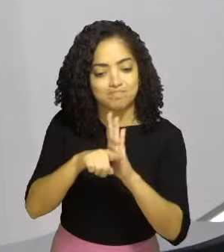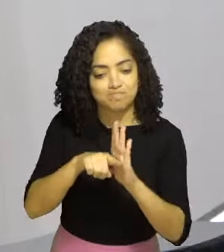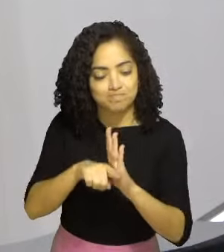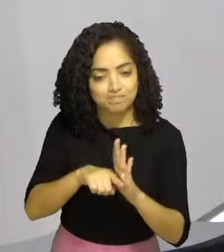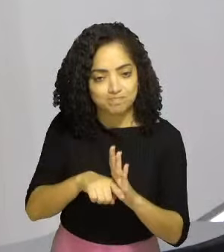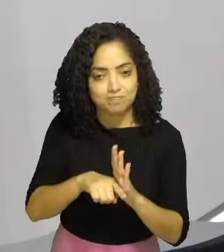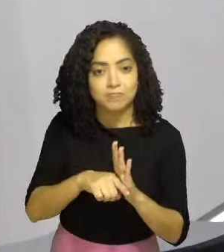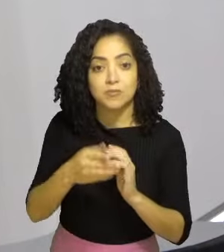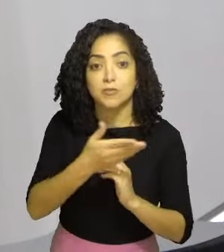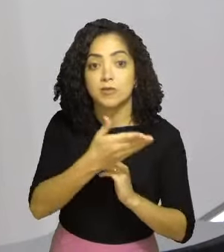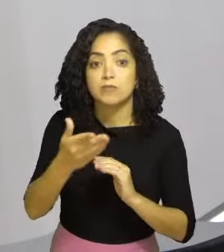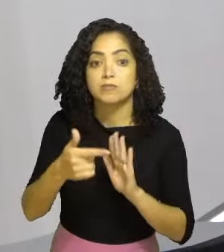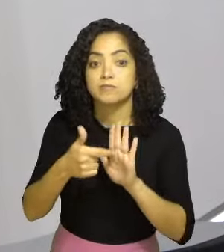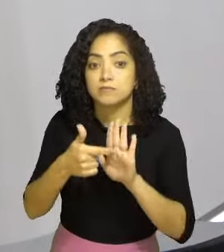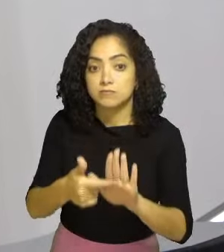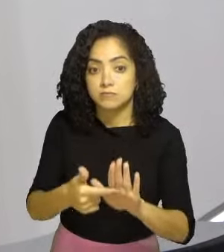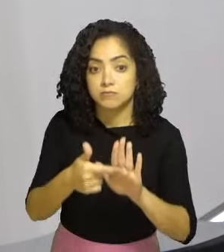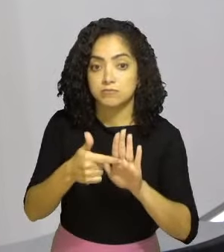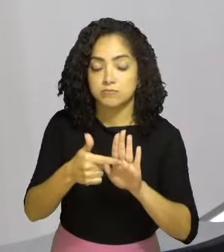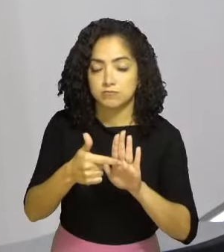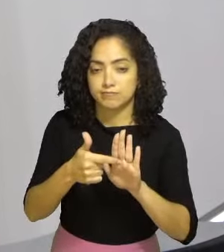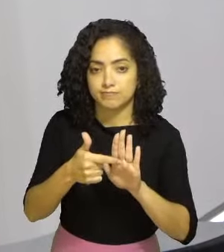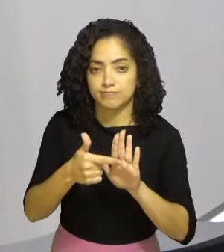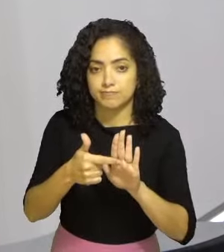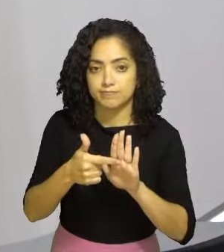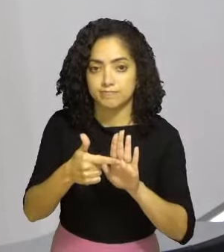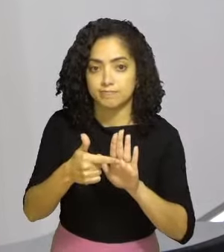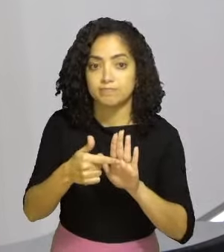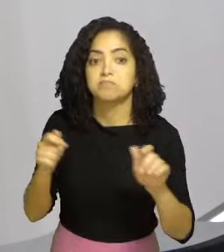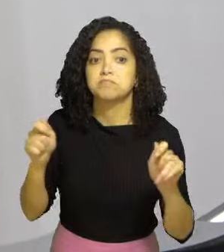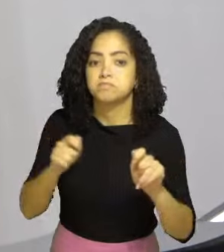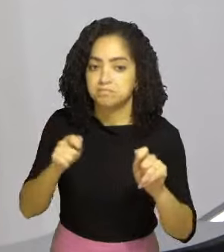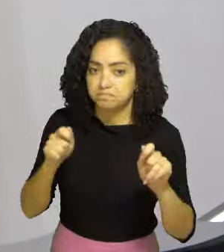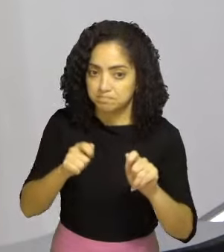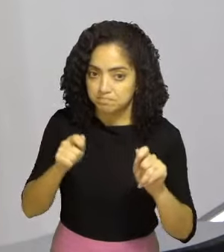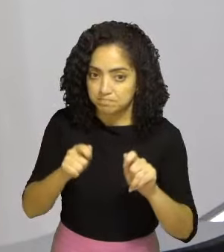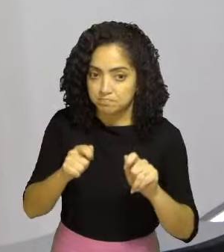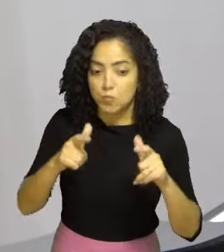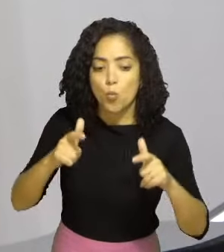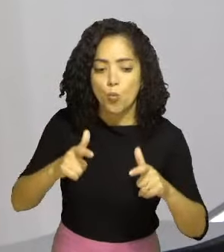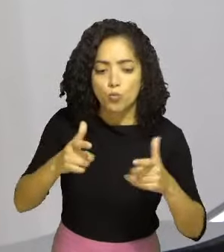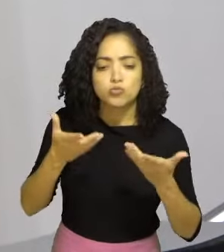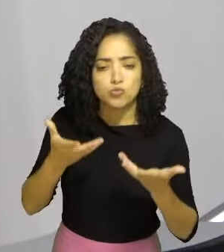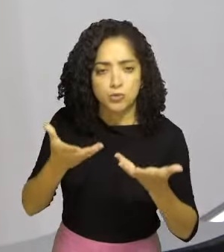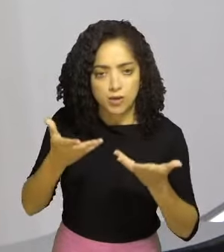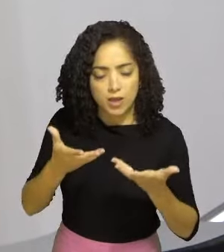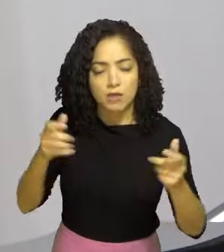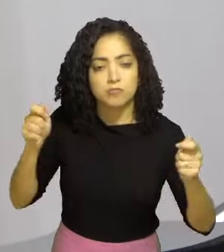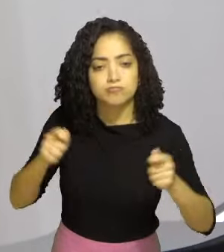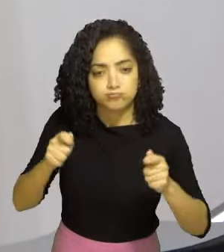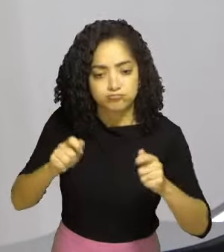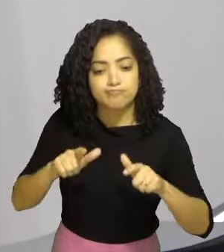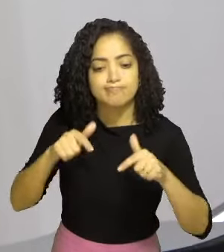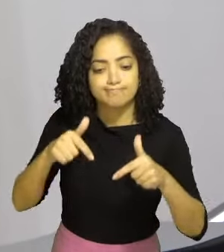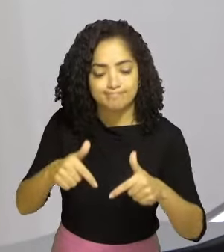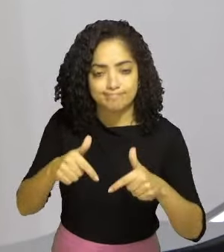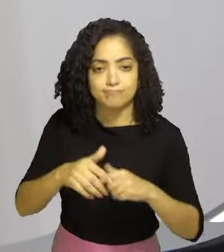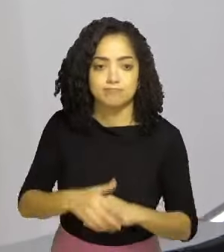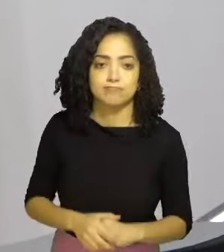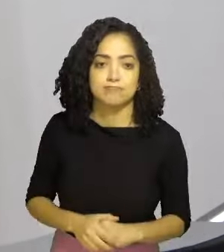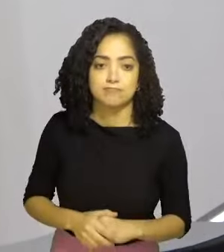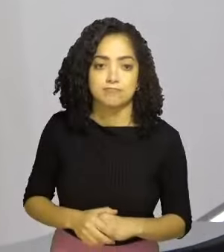Vocês nos mostram que a gente pode estar aonde a gente quiser e que a gente